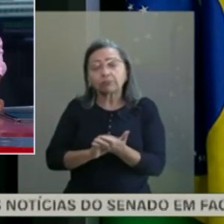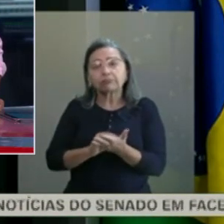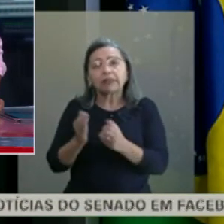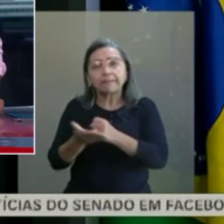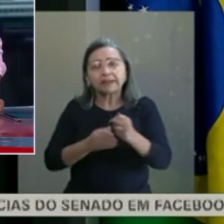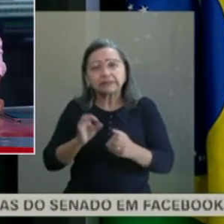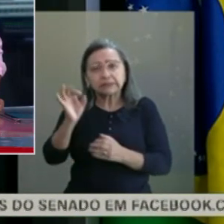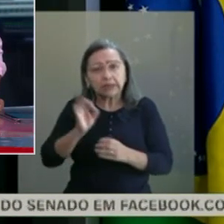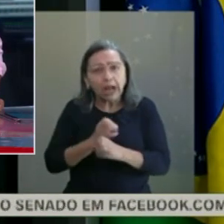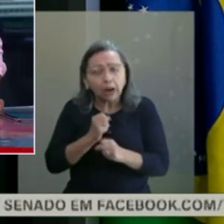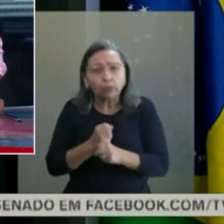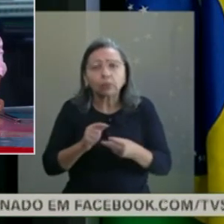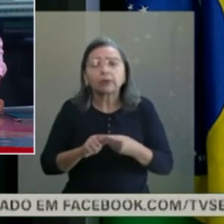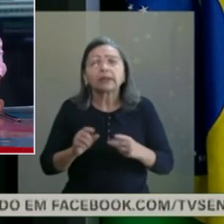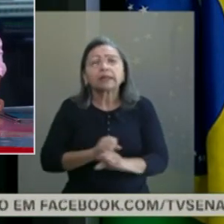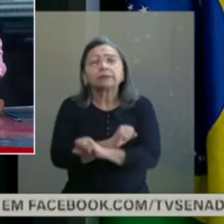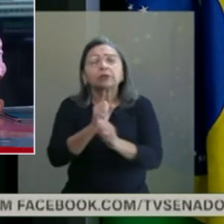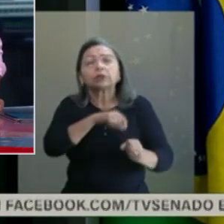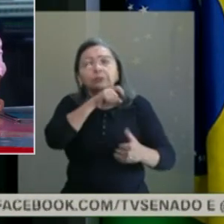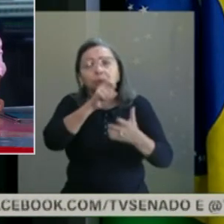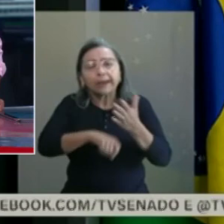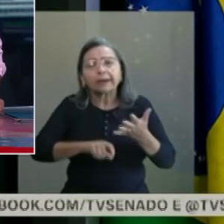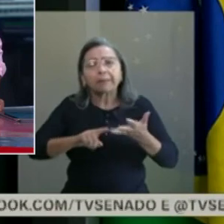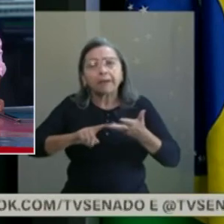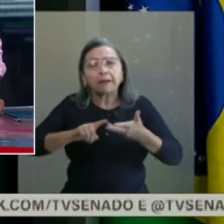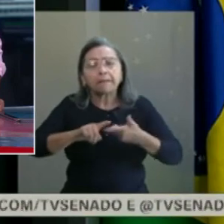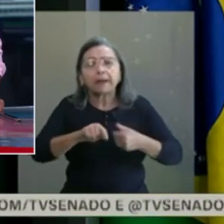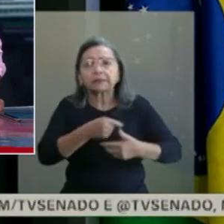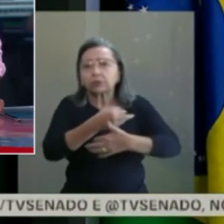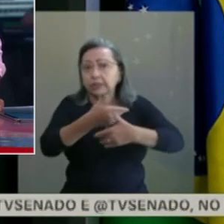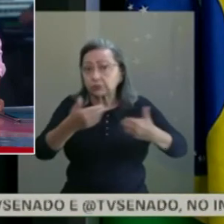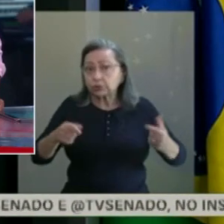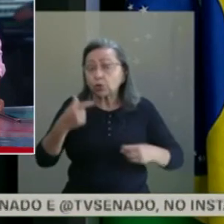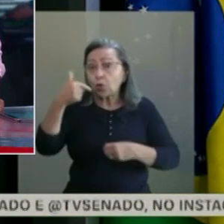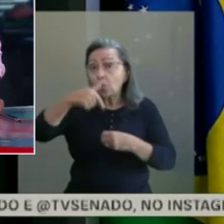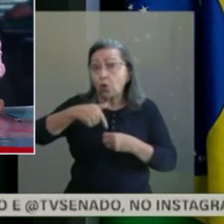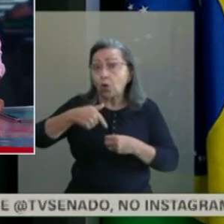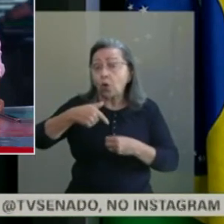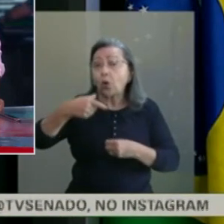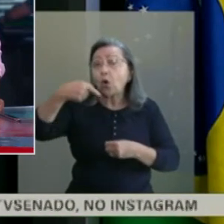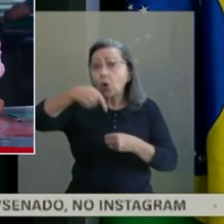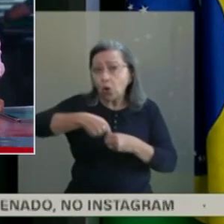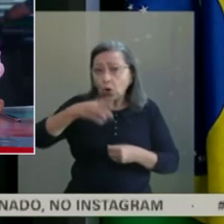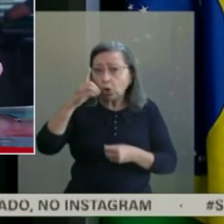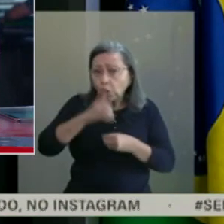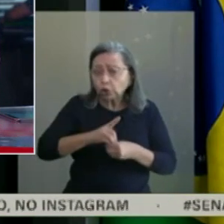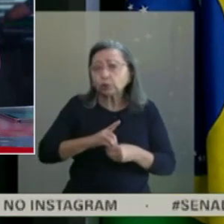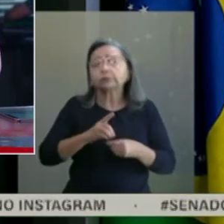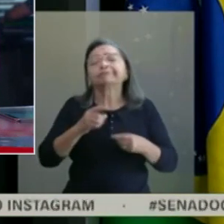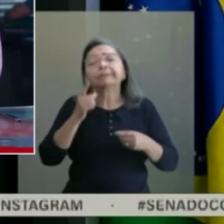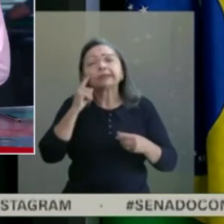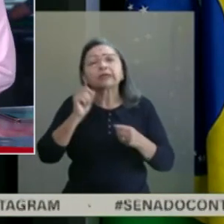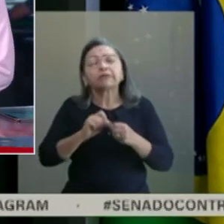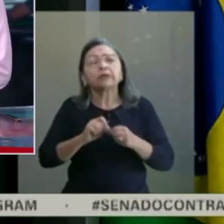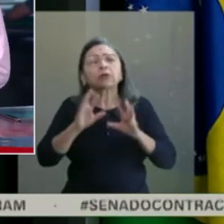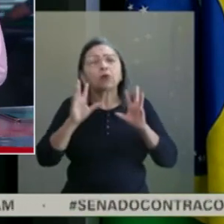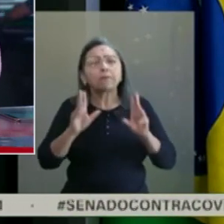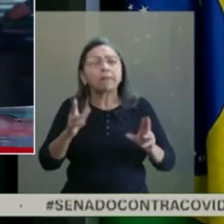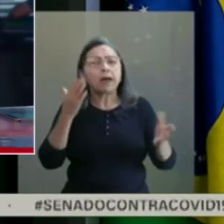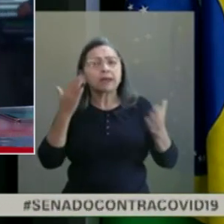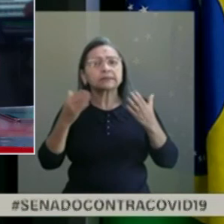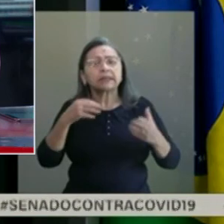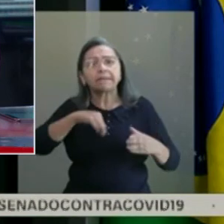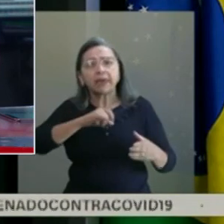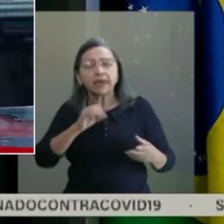senador Fernando Bezerra, estava lendo o texto, que segue basicamente as linhas gerais do texto que foi aprovado na Câmara dos Deputados, mas